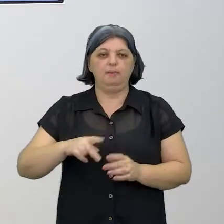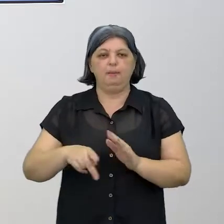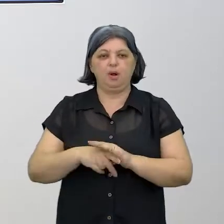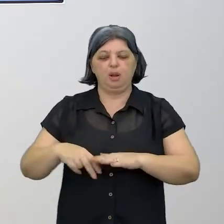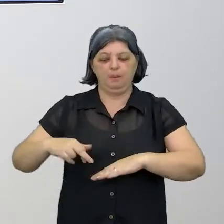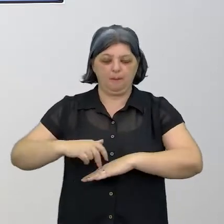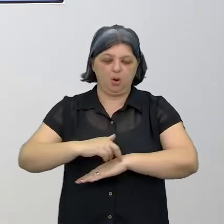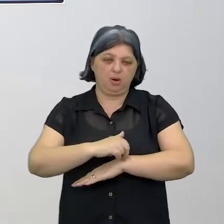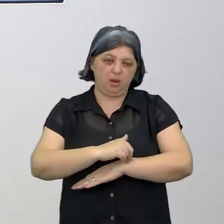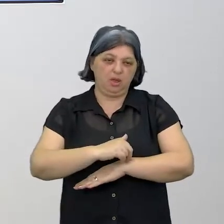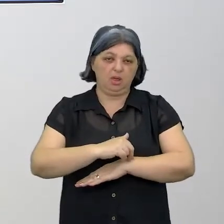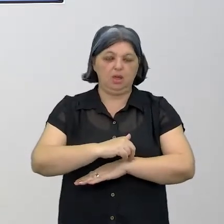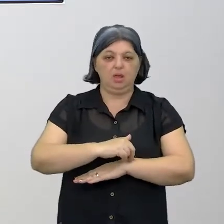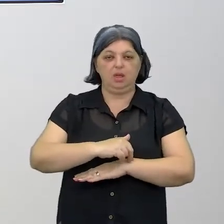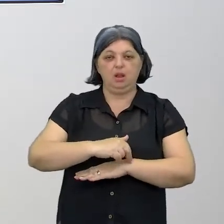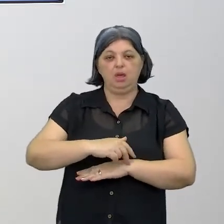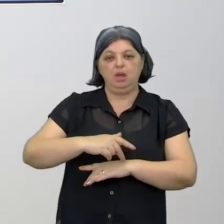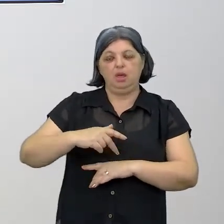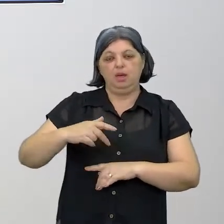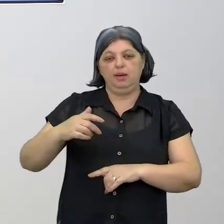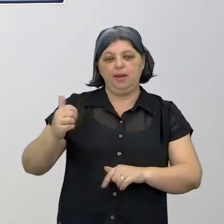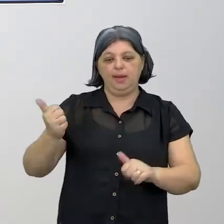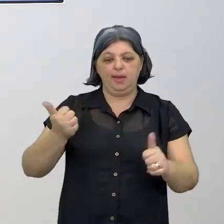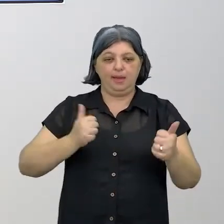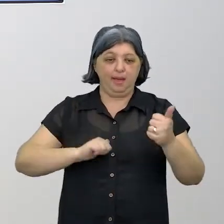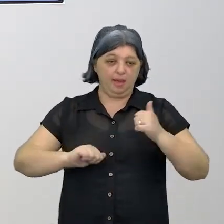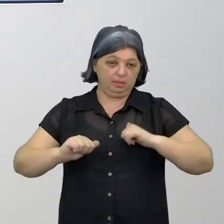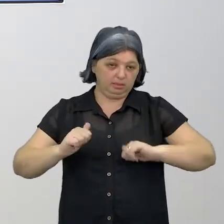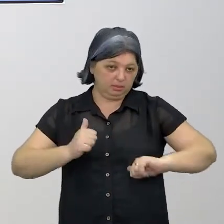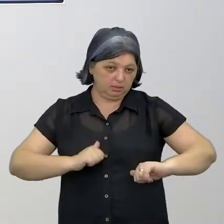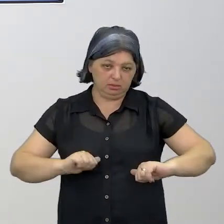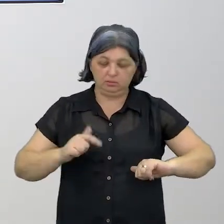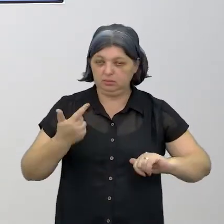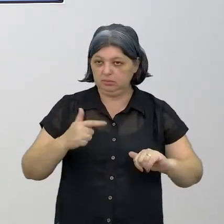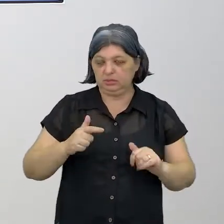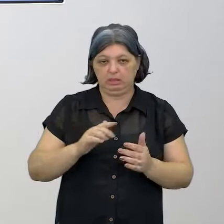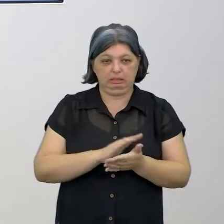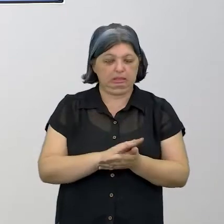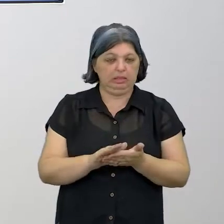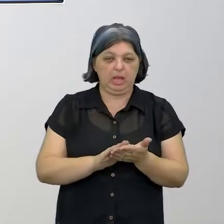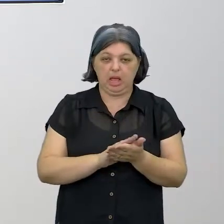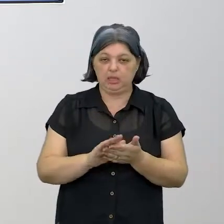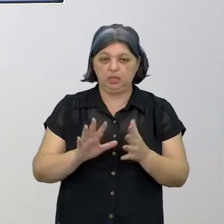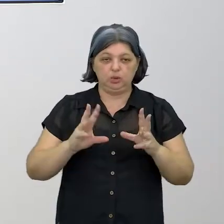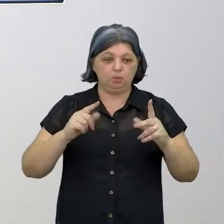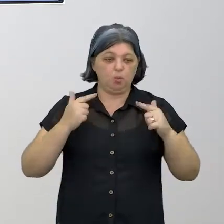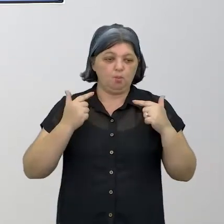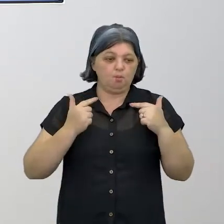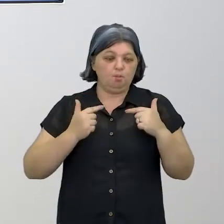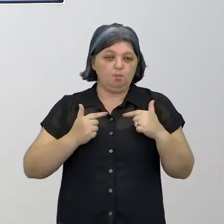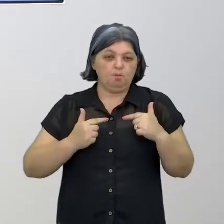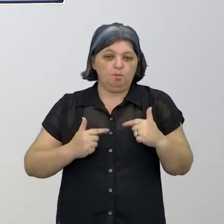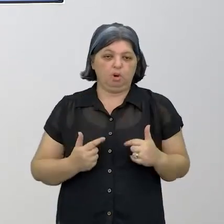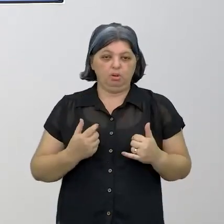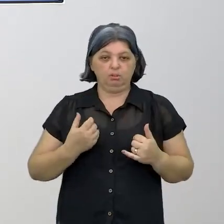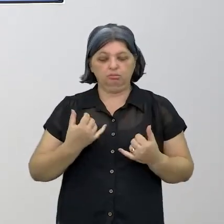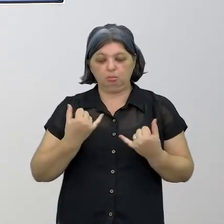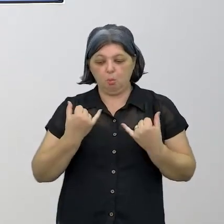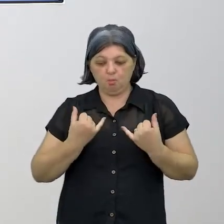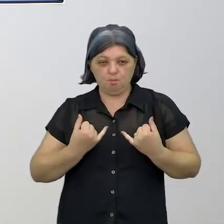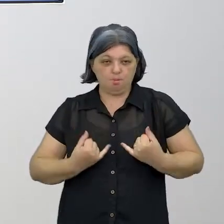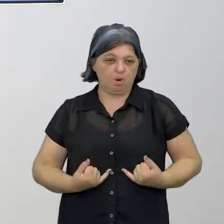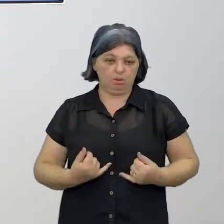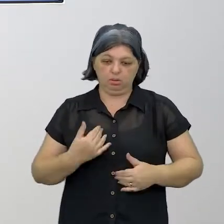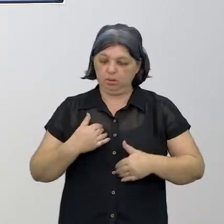olha as atrizes e elas não têm uma ruga. Elas não têm um poro, elas não têm um nada. Elas têm um corpo que não tem uma estria, não